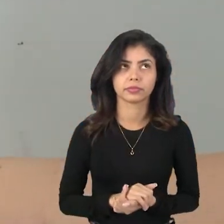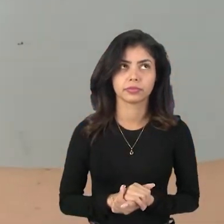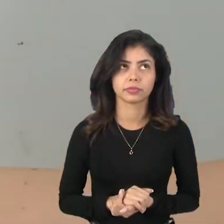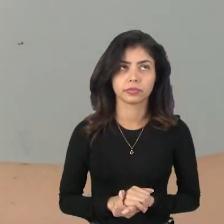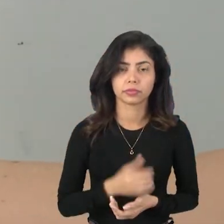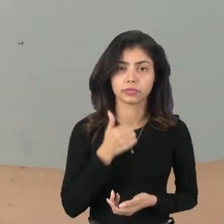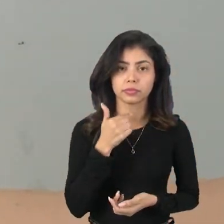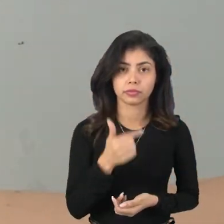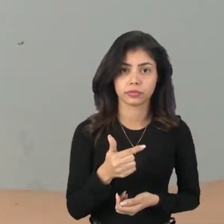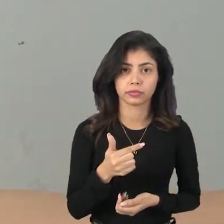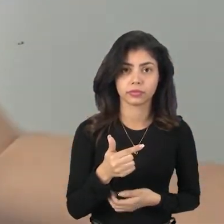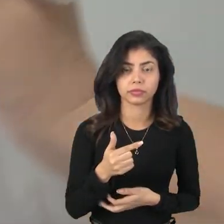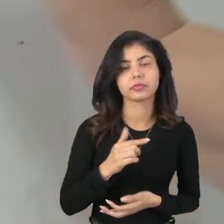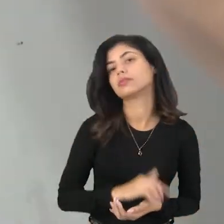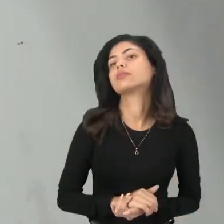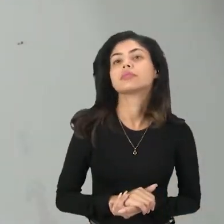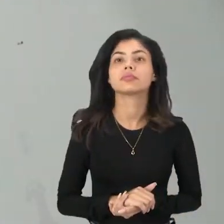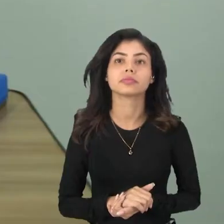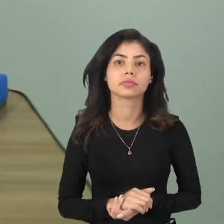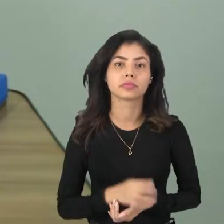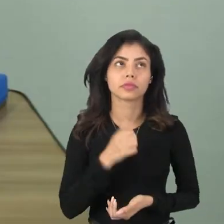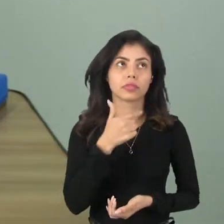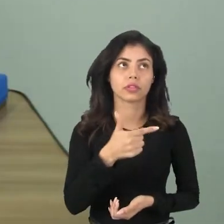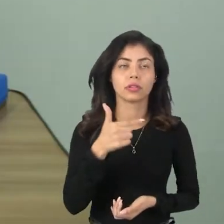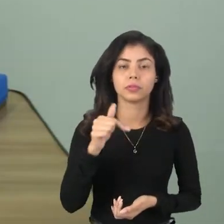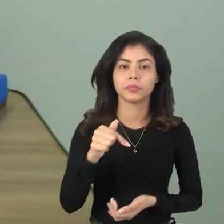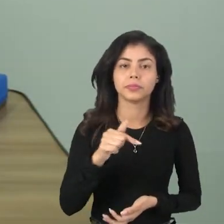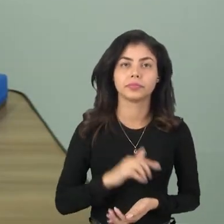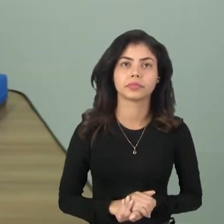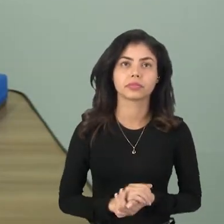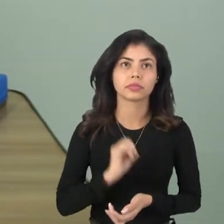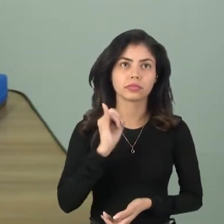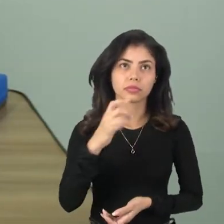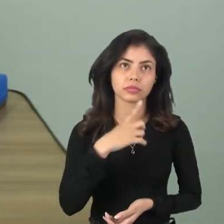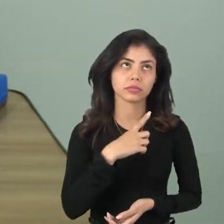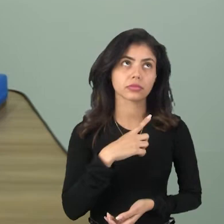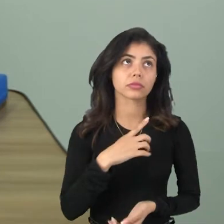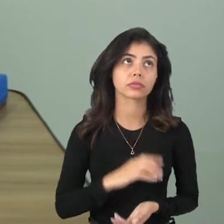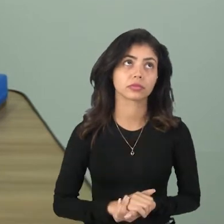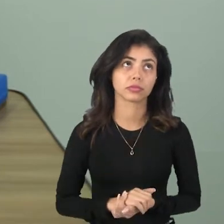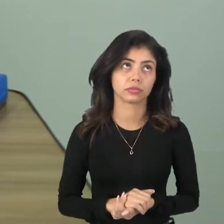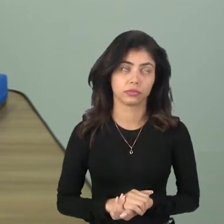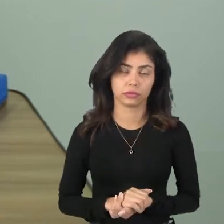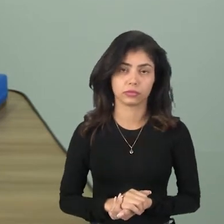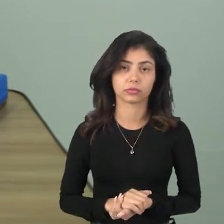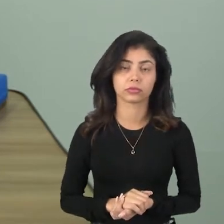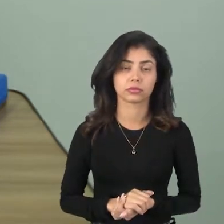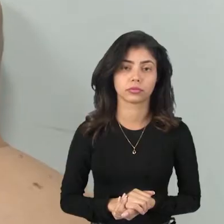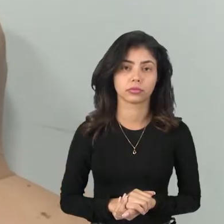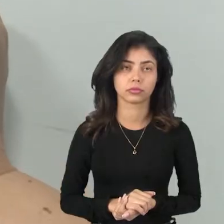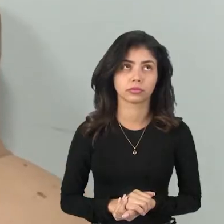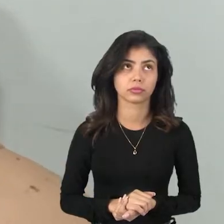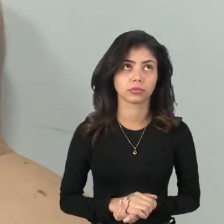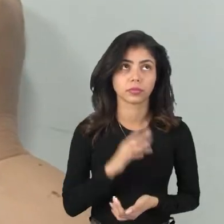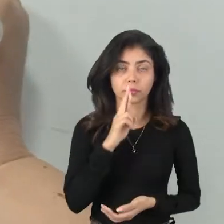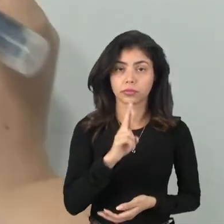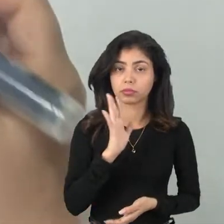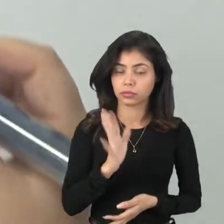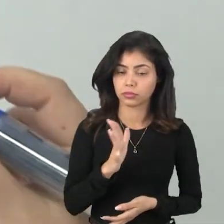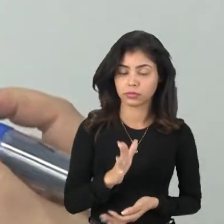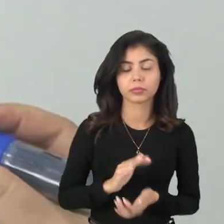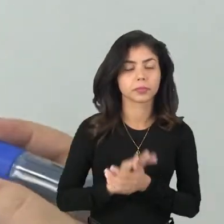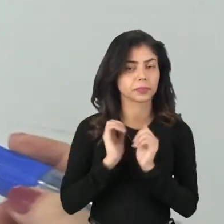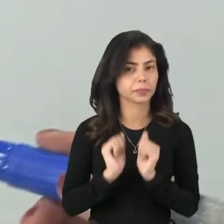71 mais um eu vou ter dois 27 se você tiver do Minho né Desse